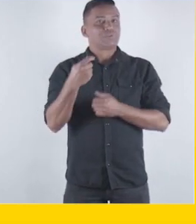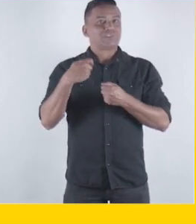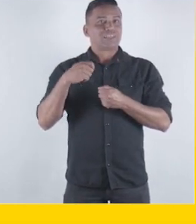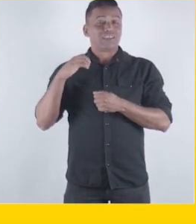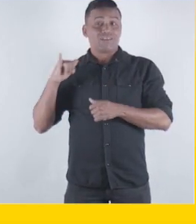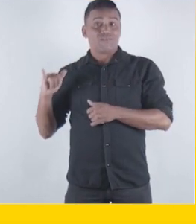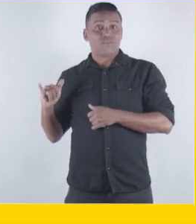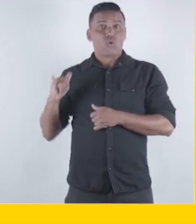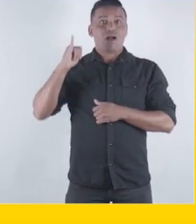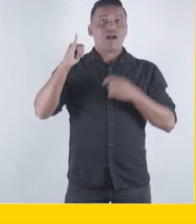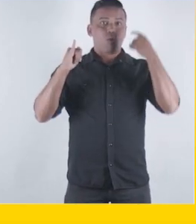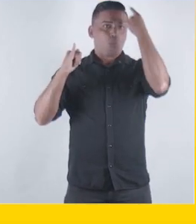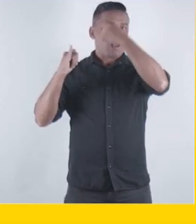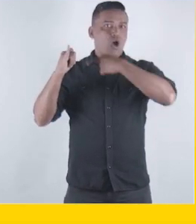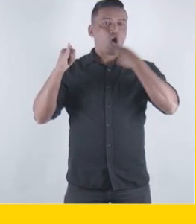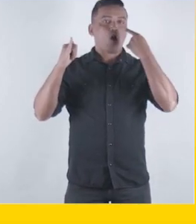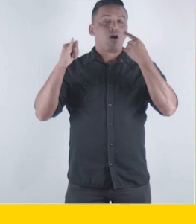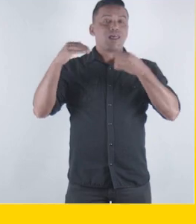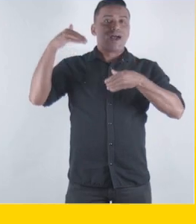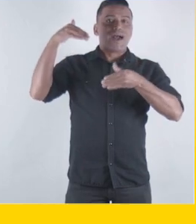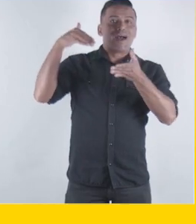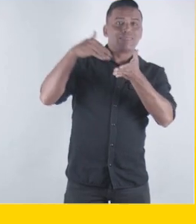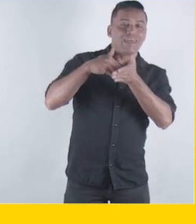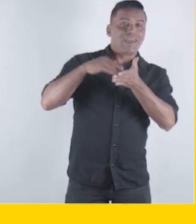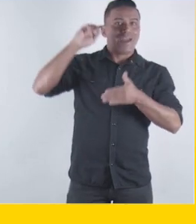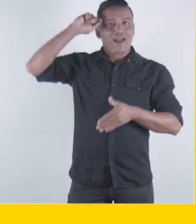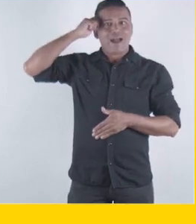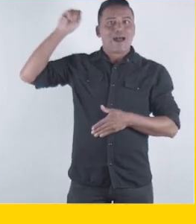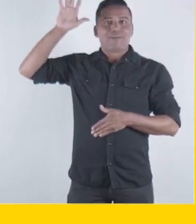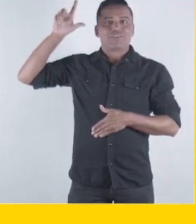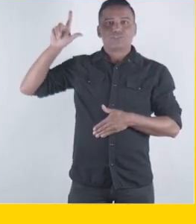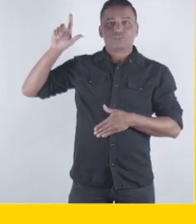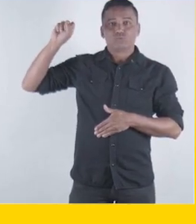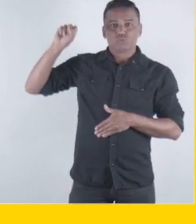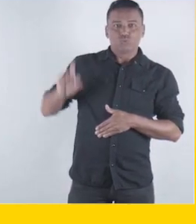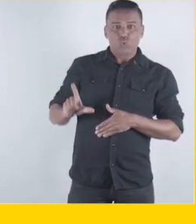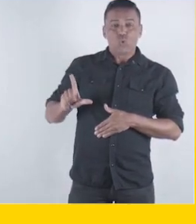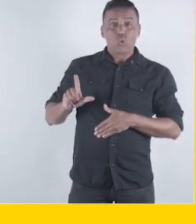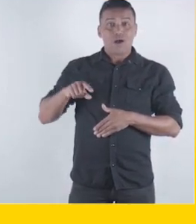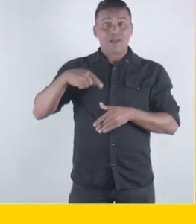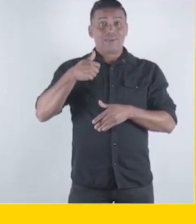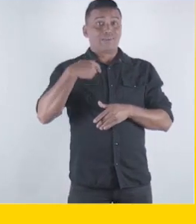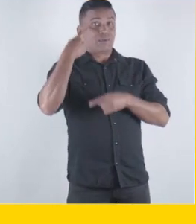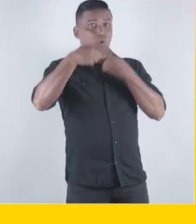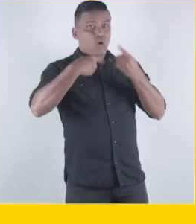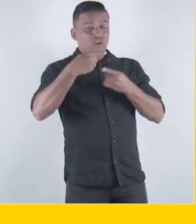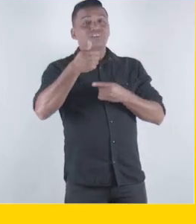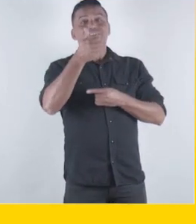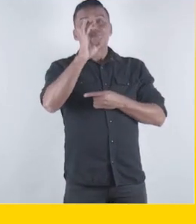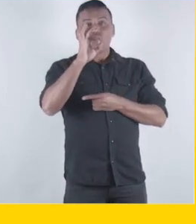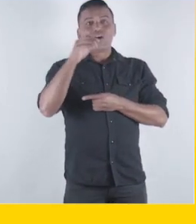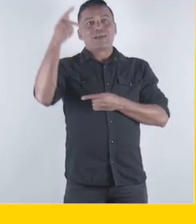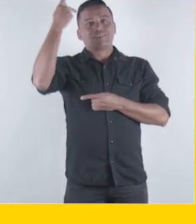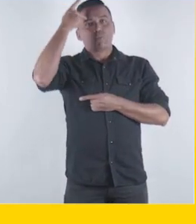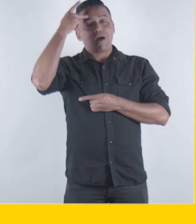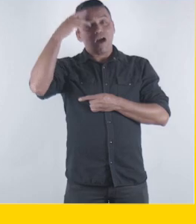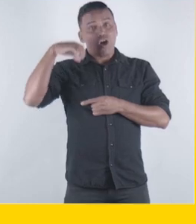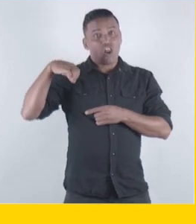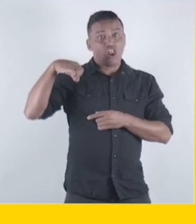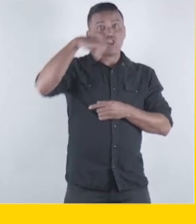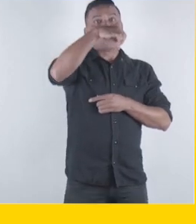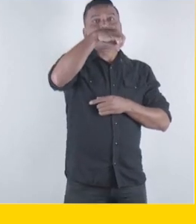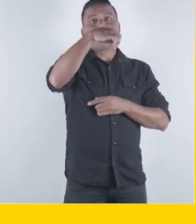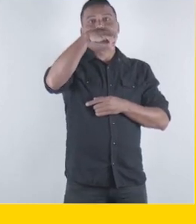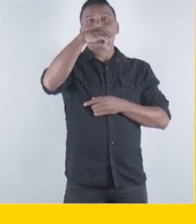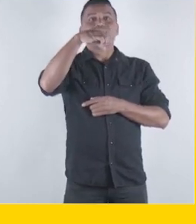1 hora de voo daqui para a África do Sul, 10 horas para São Paulo, ainda pegar ônibus, fazer mais 9 horas. Portanto, mais ou menos 20